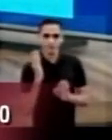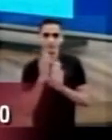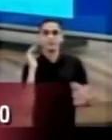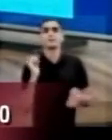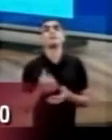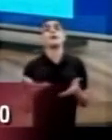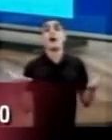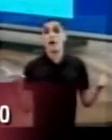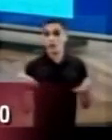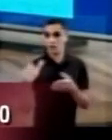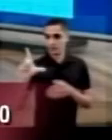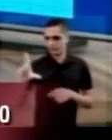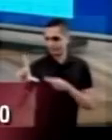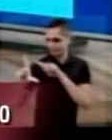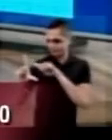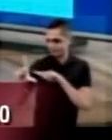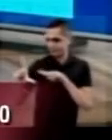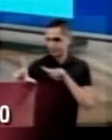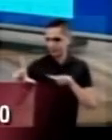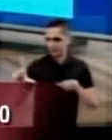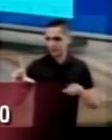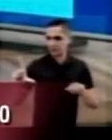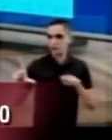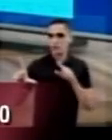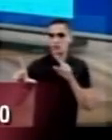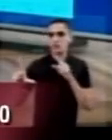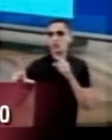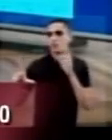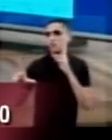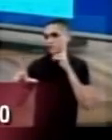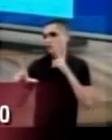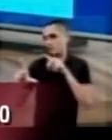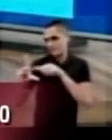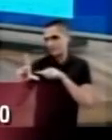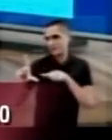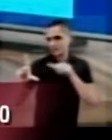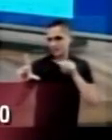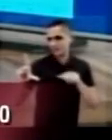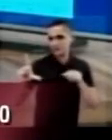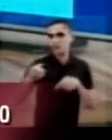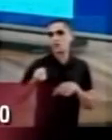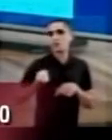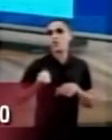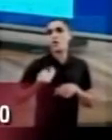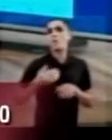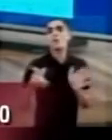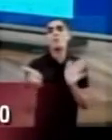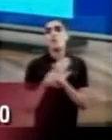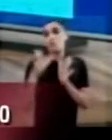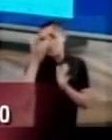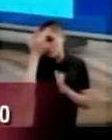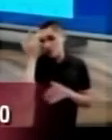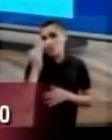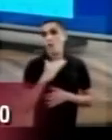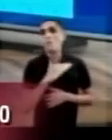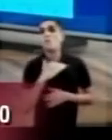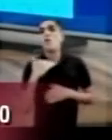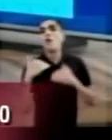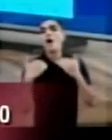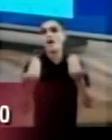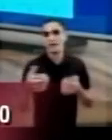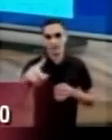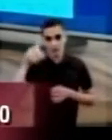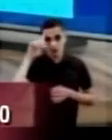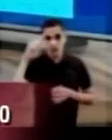dos óbitos. Dos óbitos, nós estávamos no dia 22/8 com